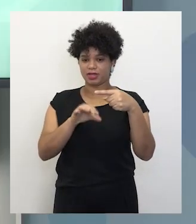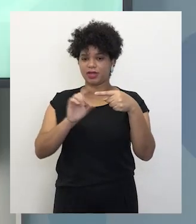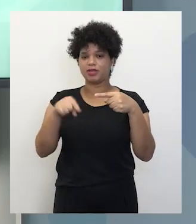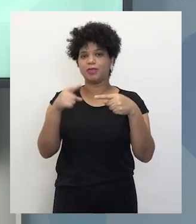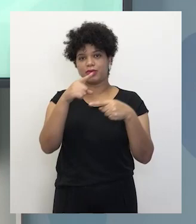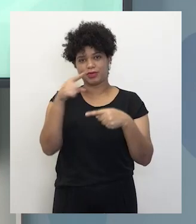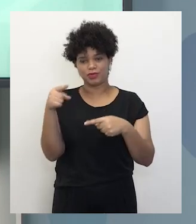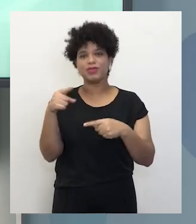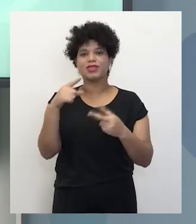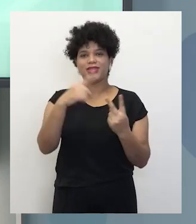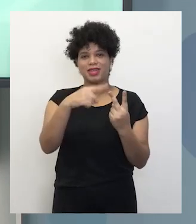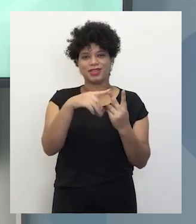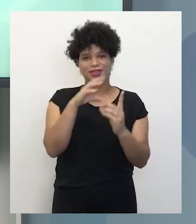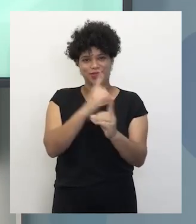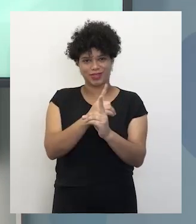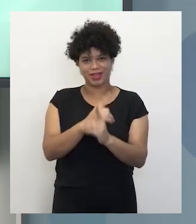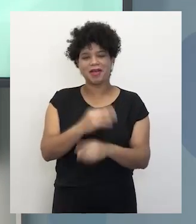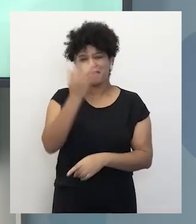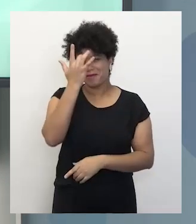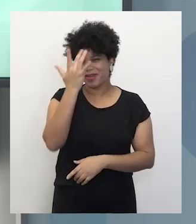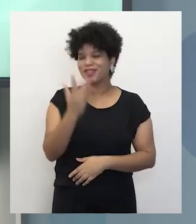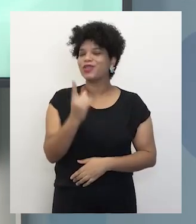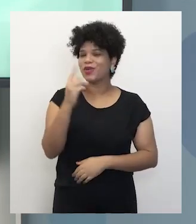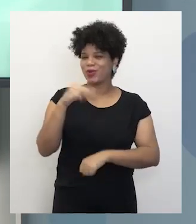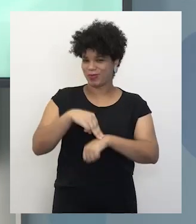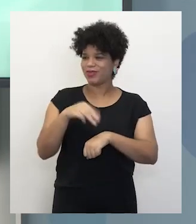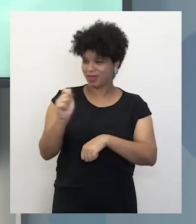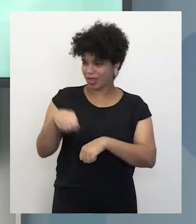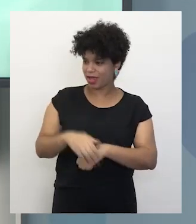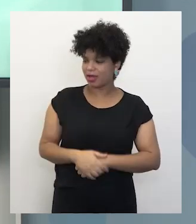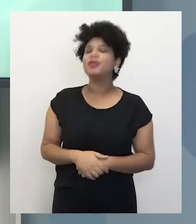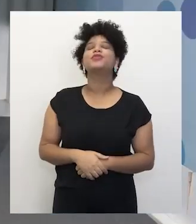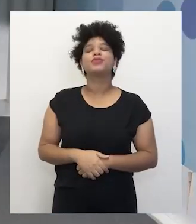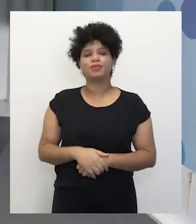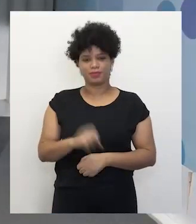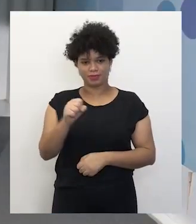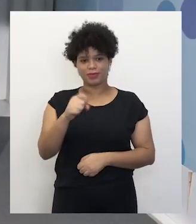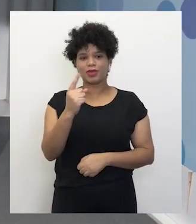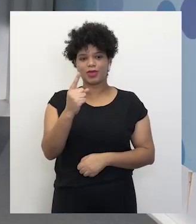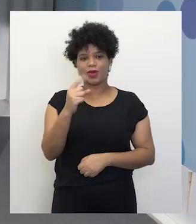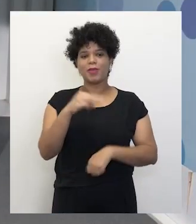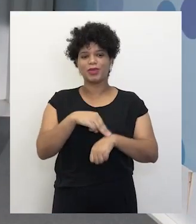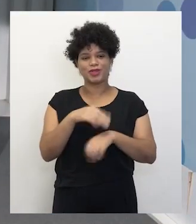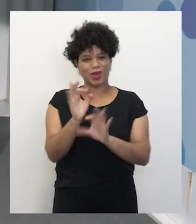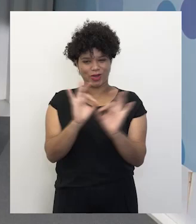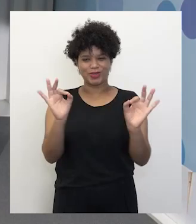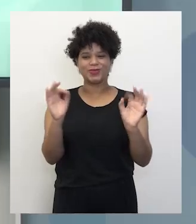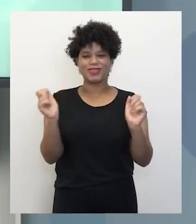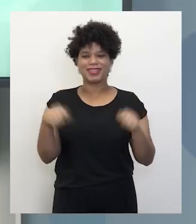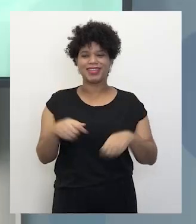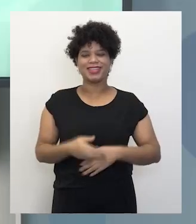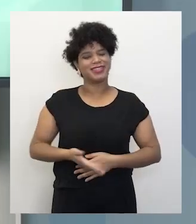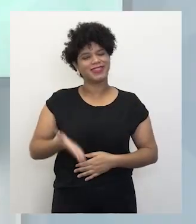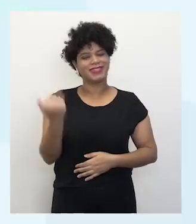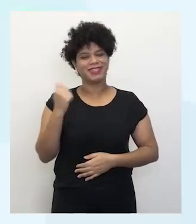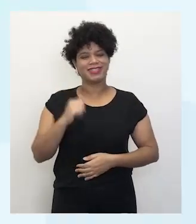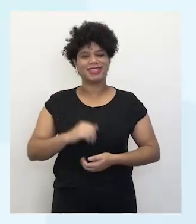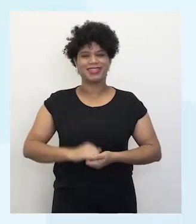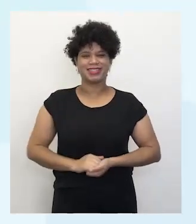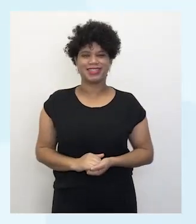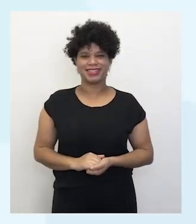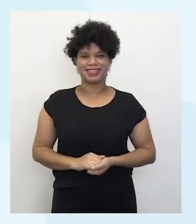tiram a raiz, tá certo? Essa tá fácil, acho que 1 minuto, Vitor, tá bom? 1 minuto? 1 minuto tá ótimo. Então tá, já volto.